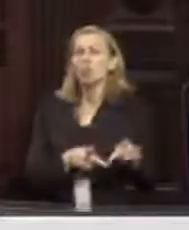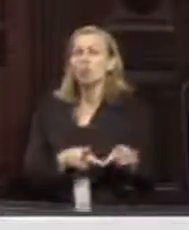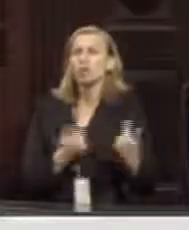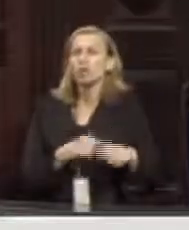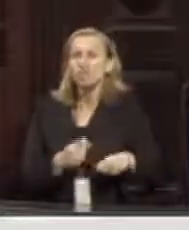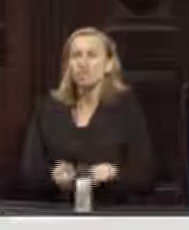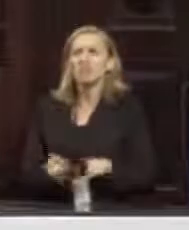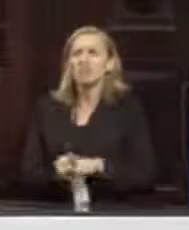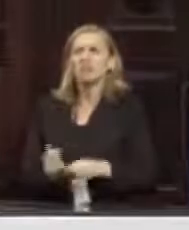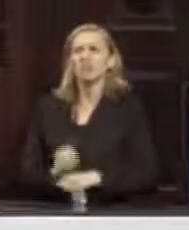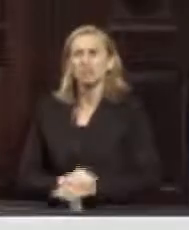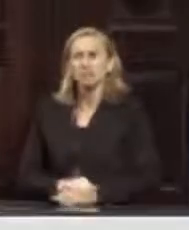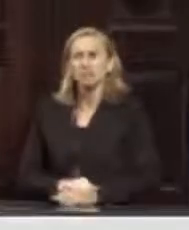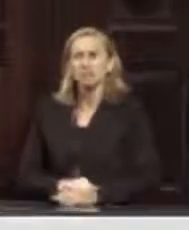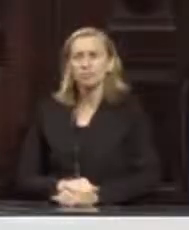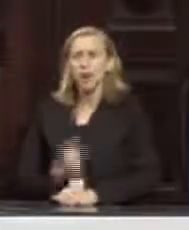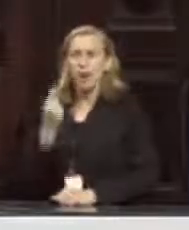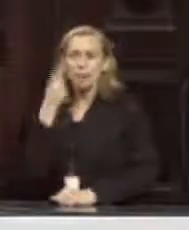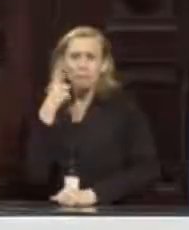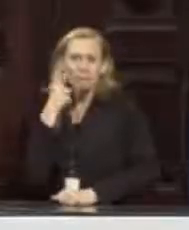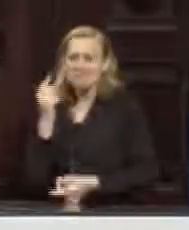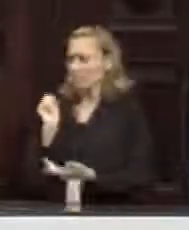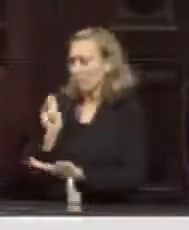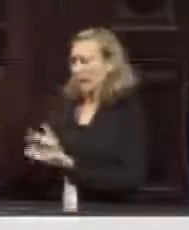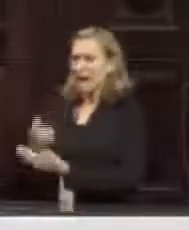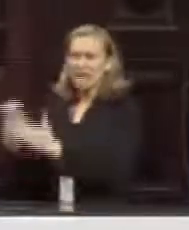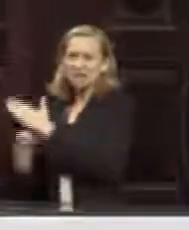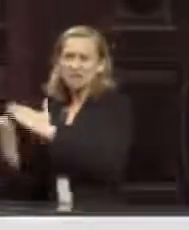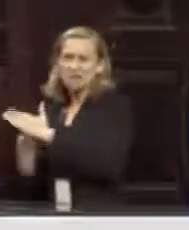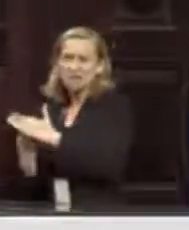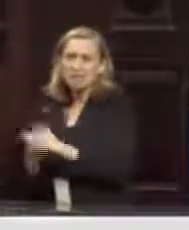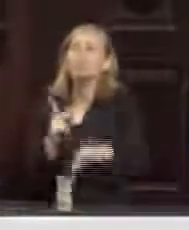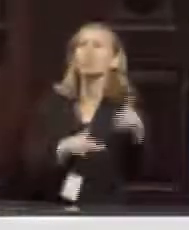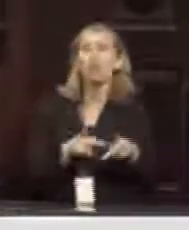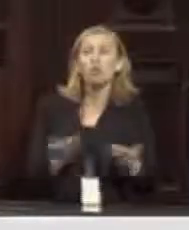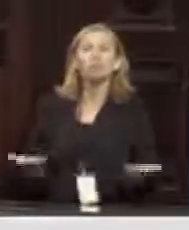sustentação dos trabalhos realizados